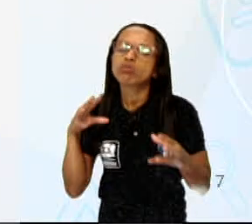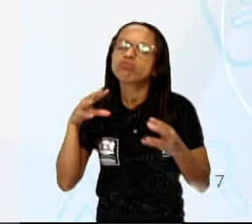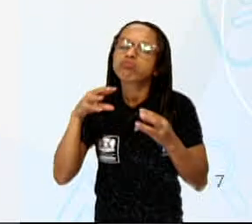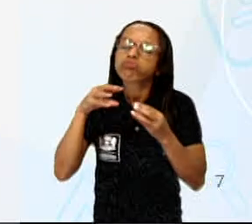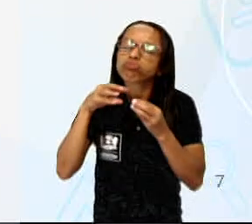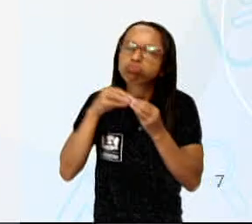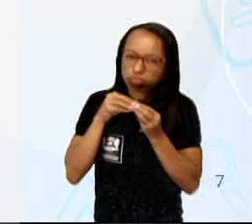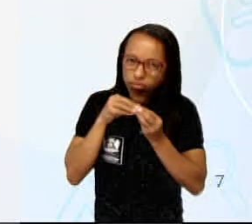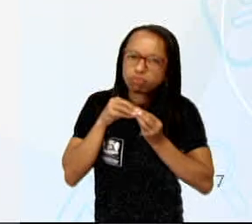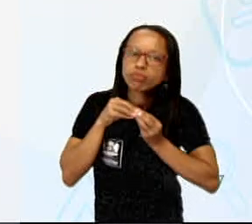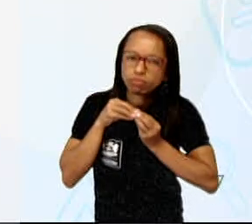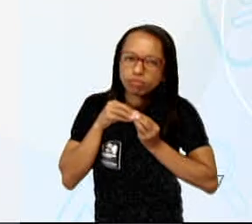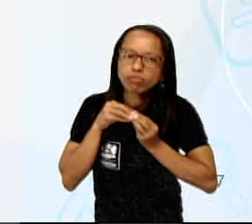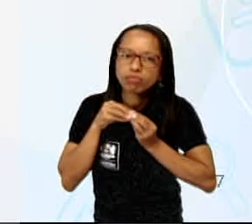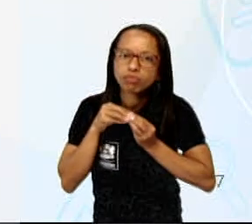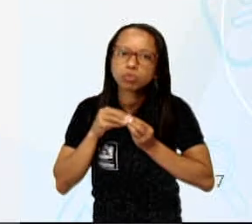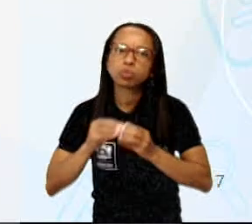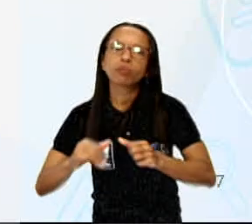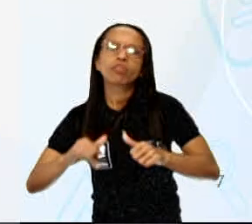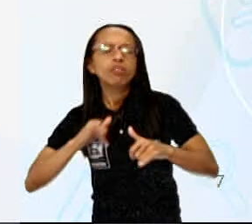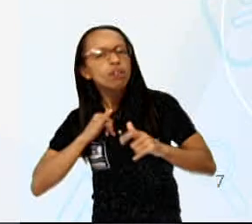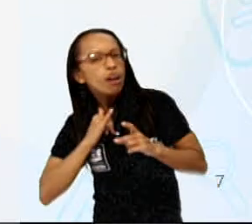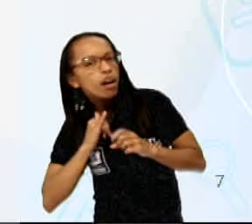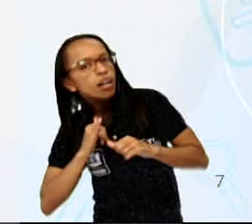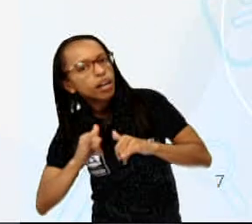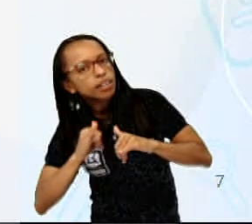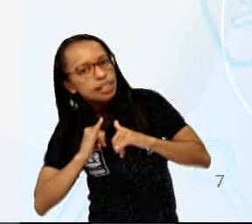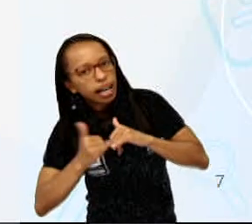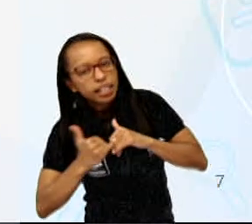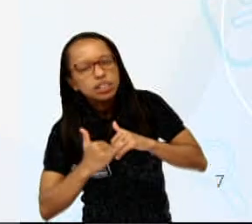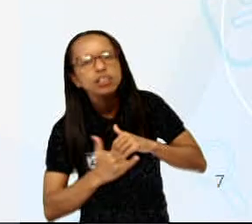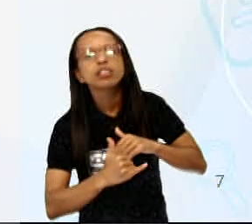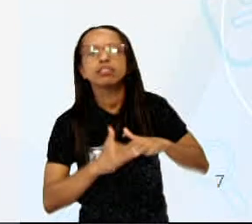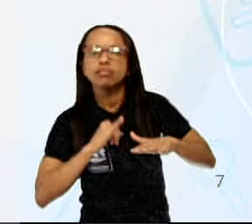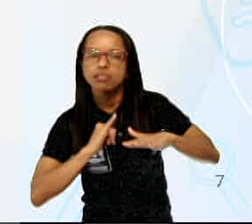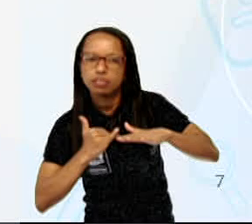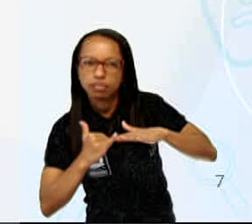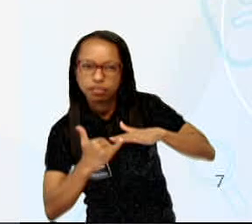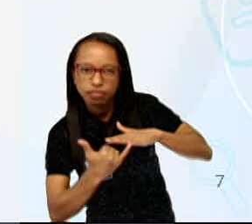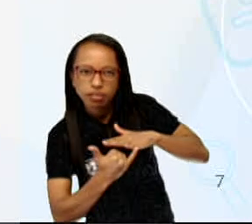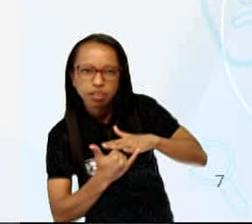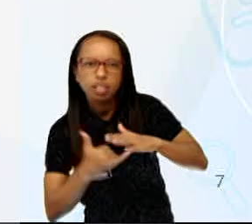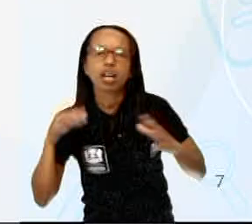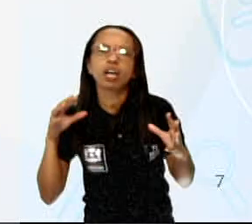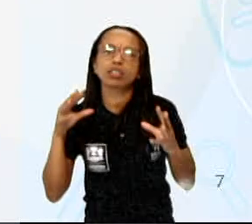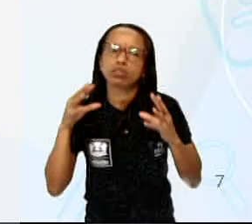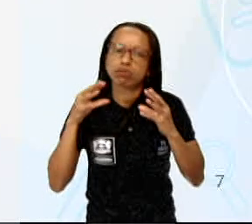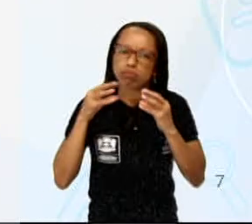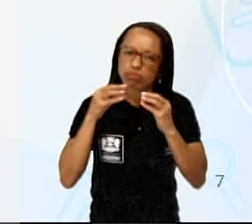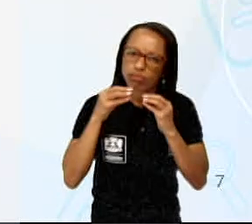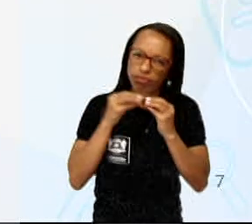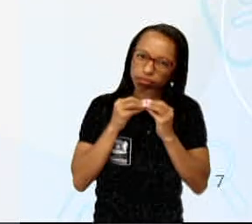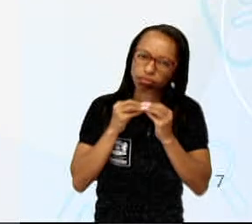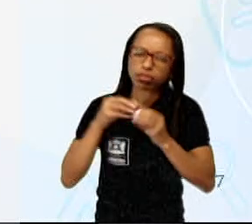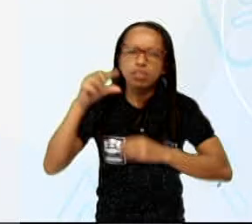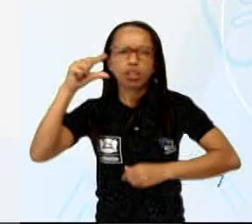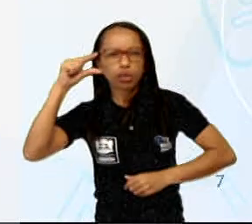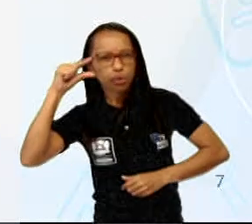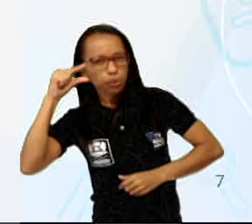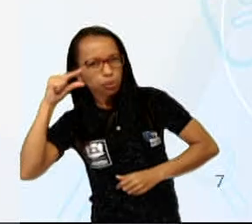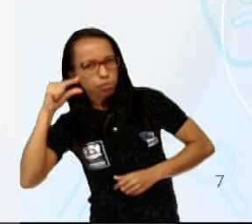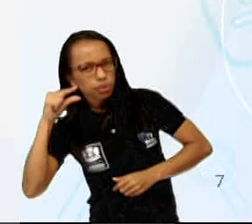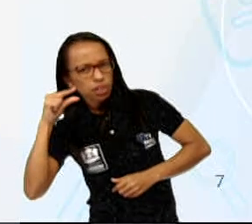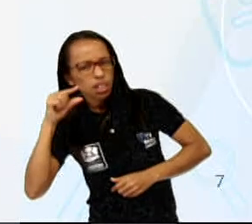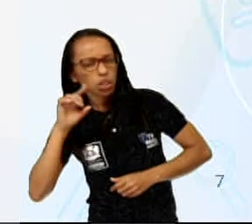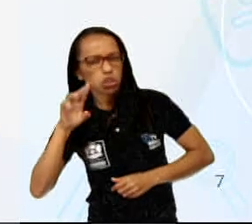concisão, da narratividade, e que essa narratividade, por mais que seja concisa, ou seja, por mais que seja curta, às vezes de uma